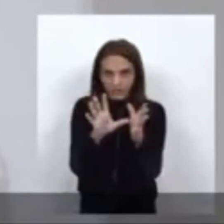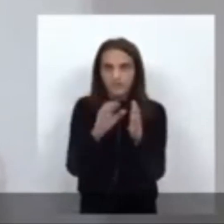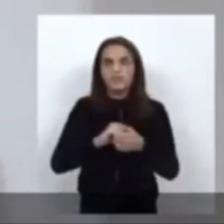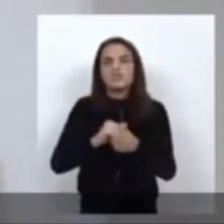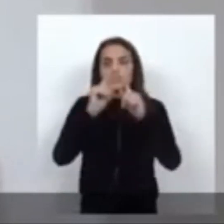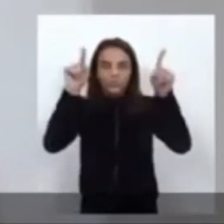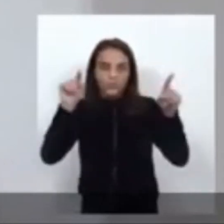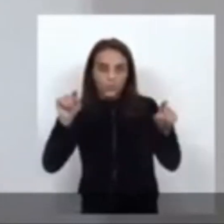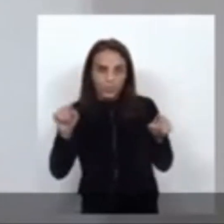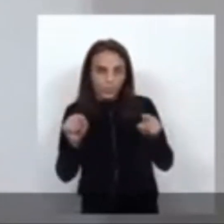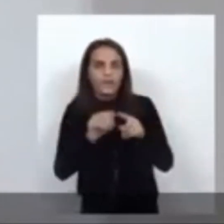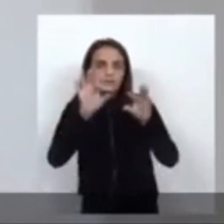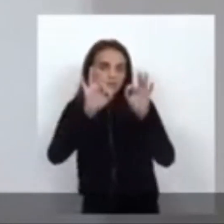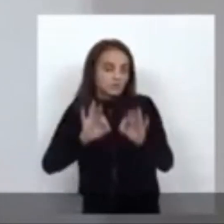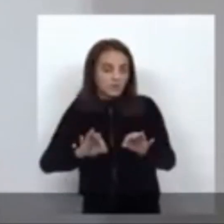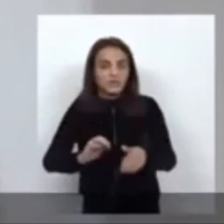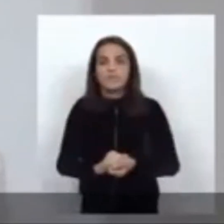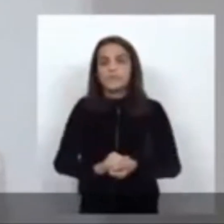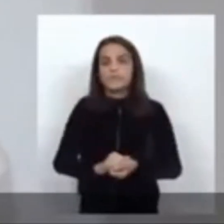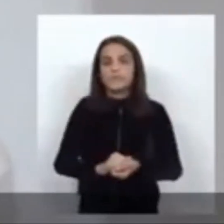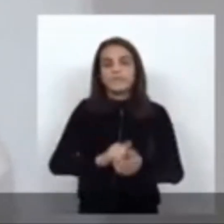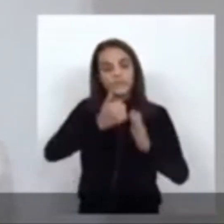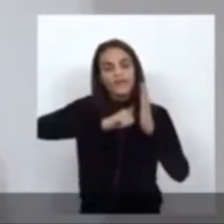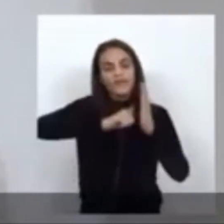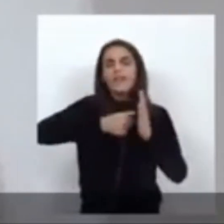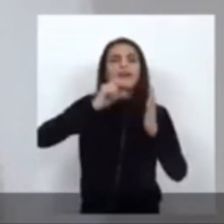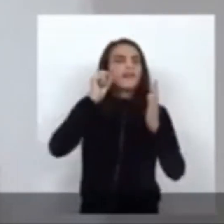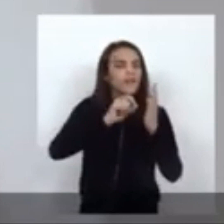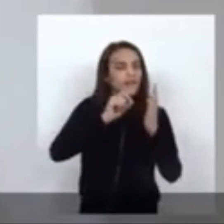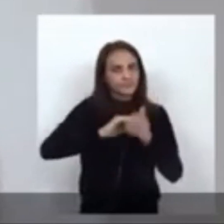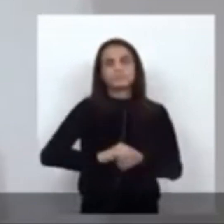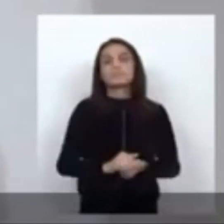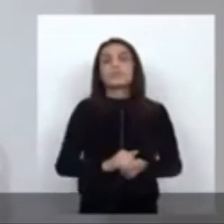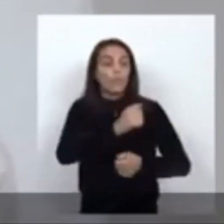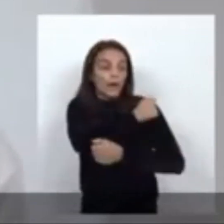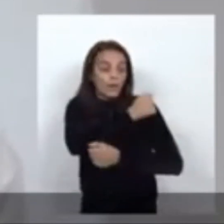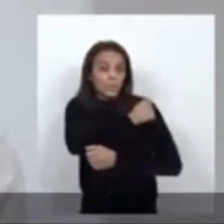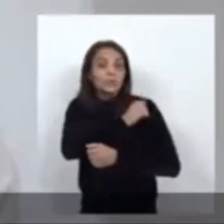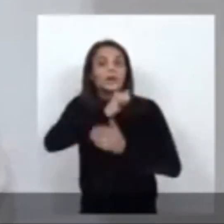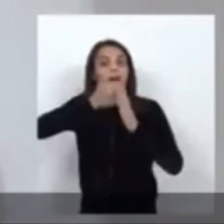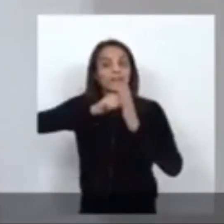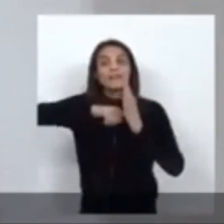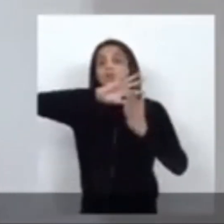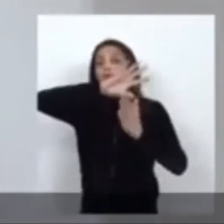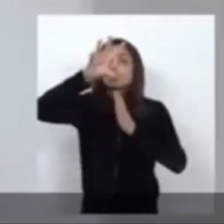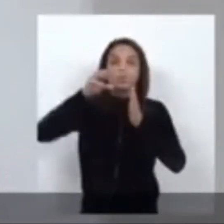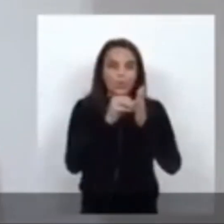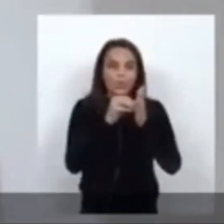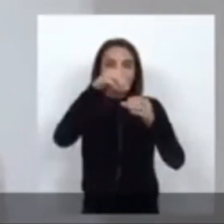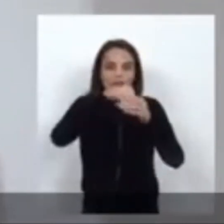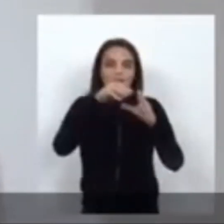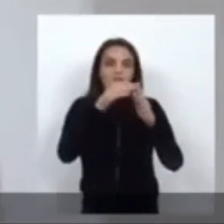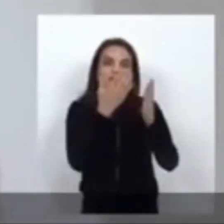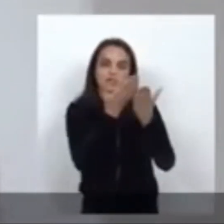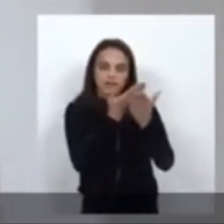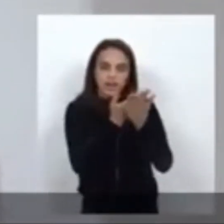quadro bastante definido de quem avalia quem. O aluno avalia todos dentro da unidade escolar, à exceção,